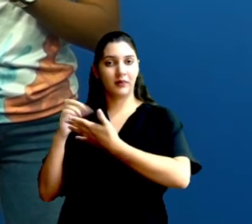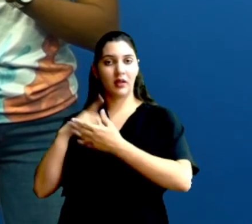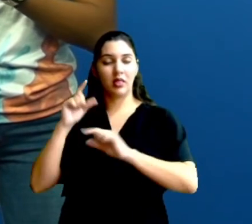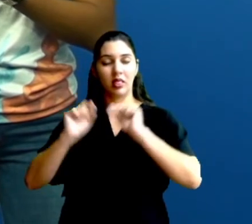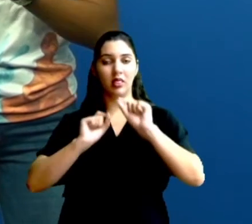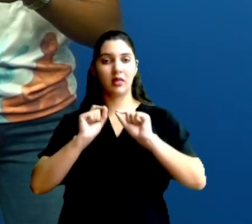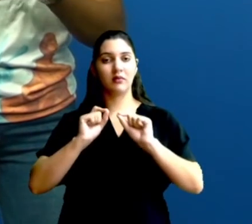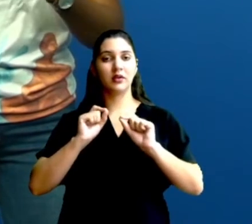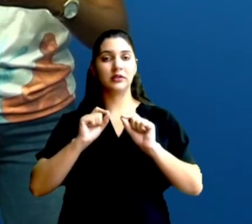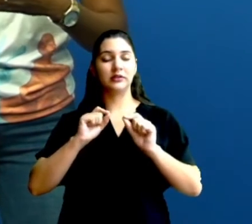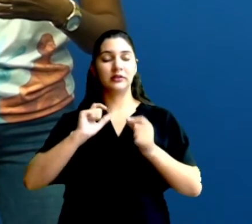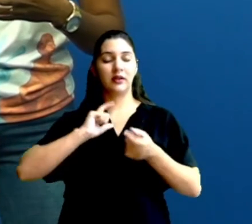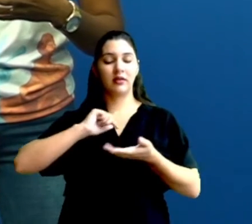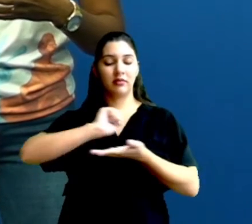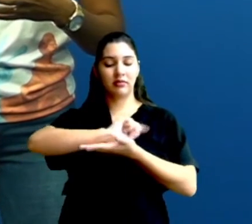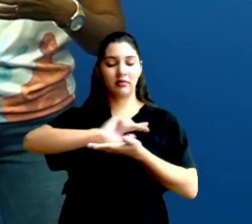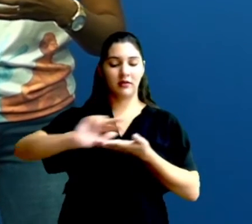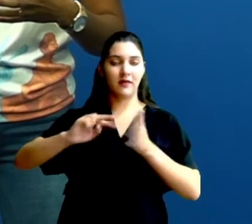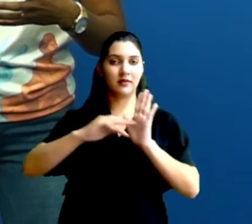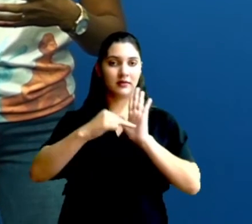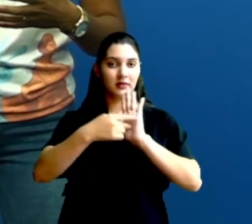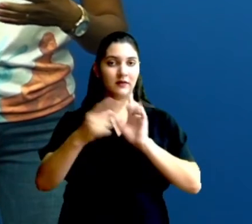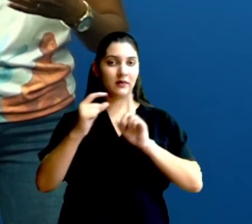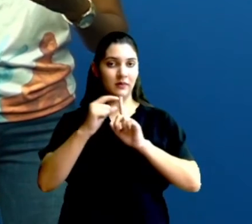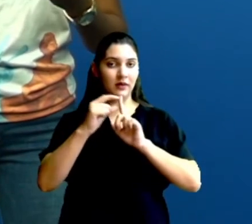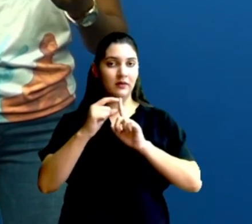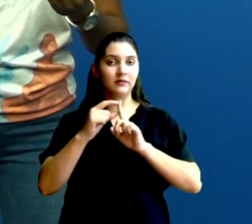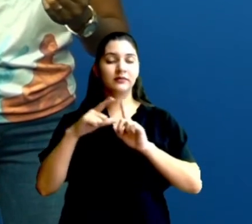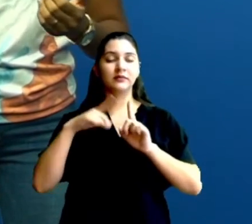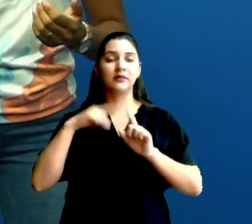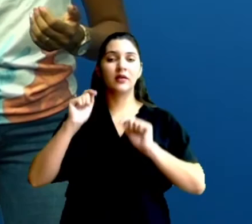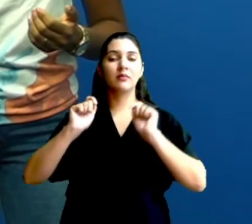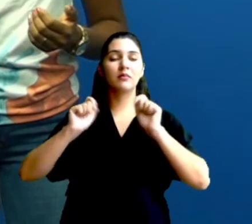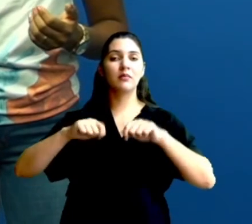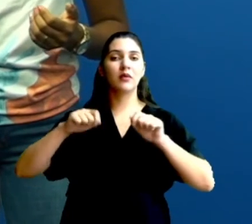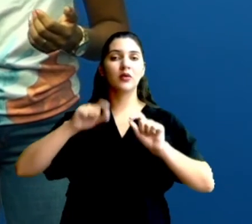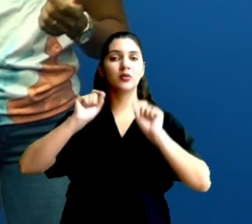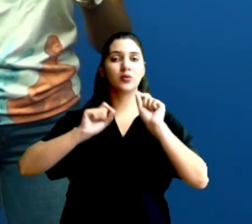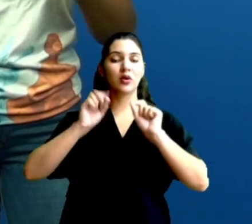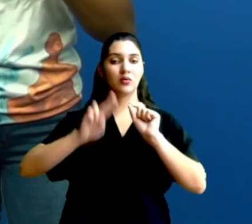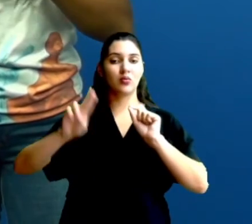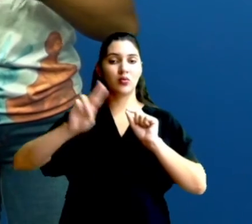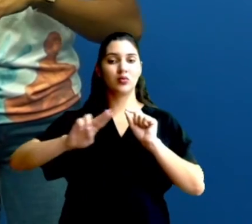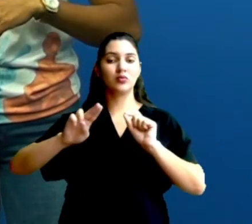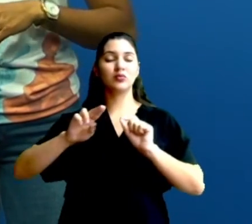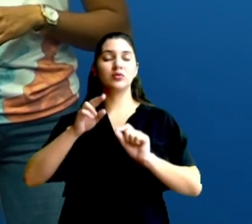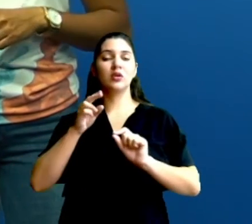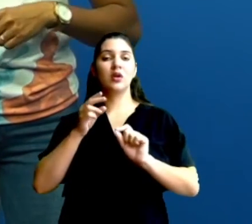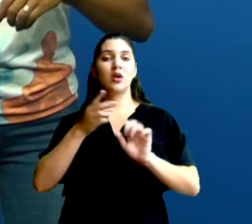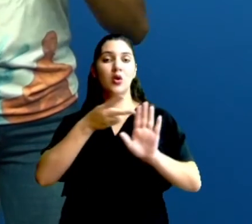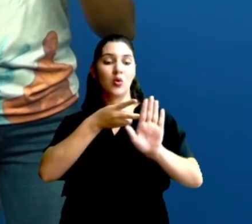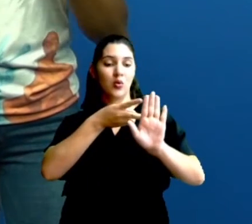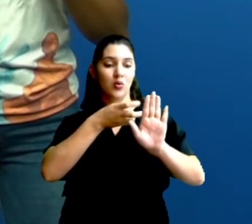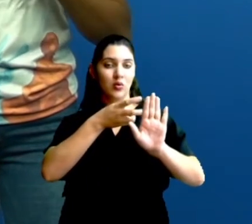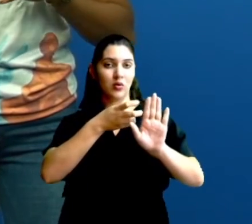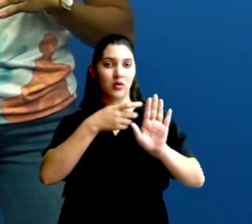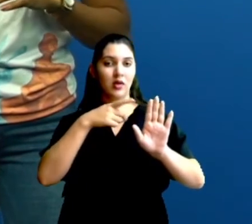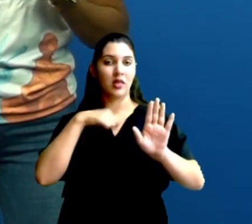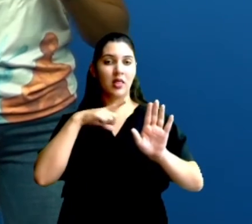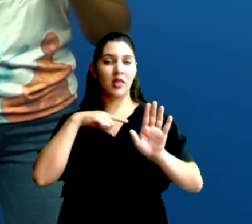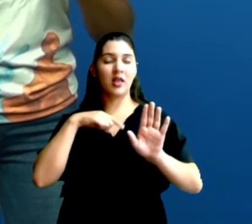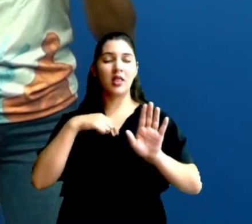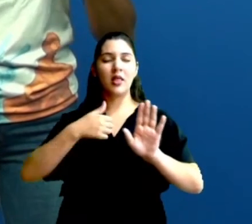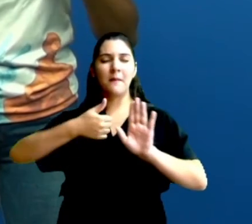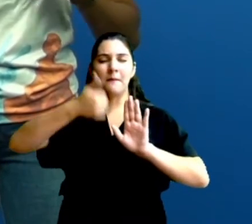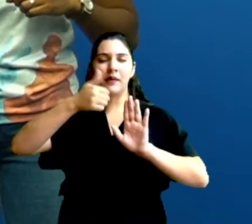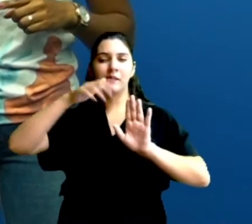tem vários significados para essa palavra, que aí a gente pode ver como o uso da conotação. E lá em cima, quando